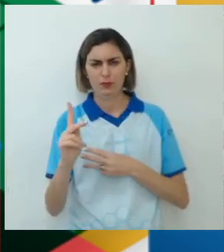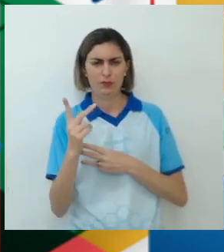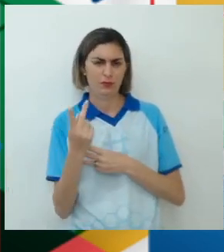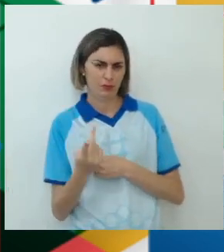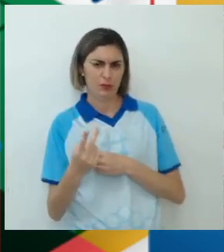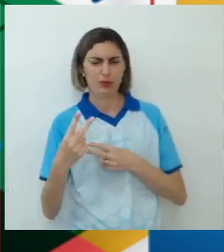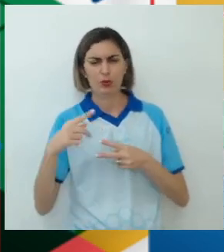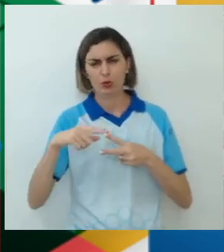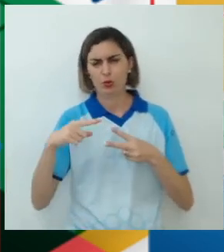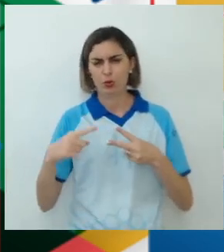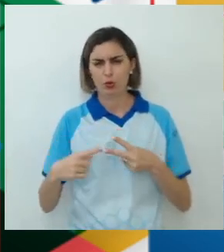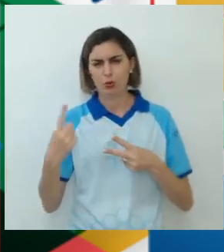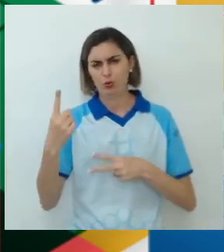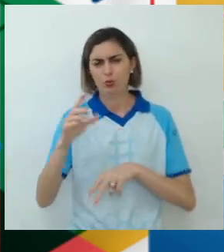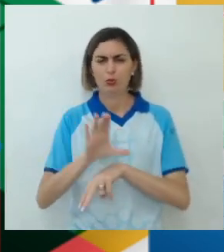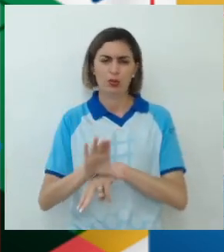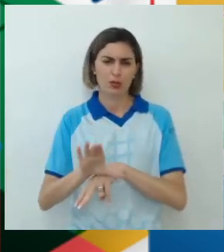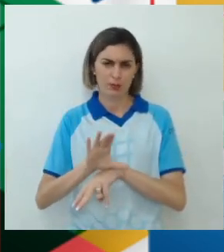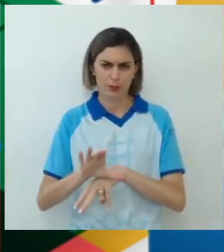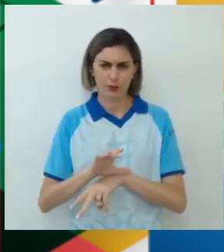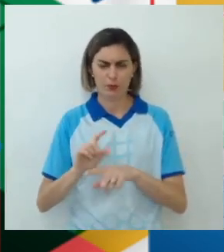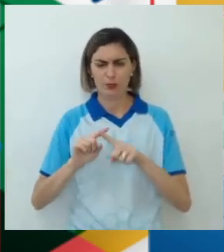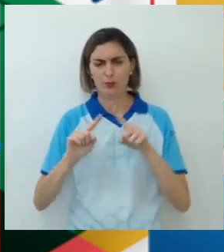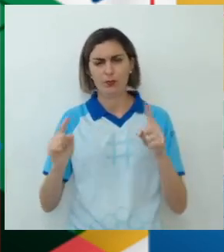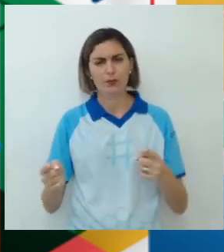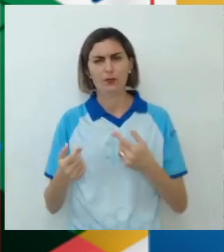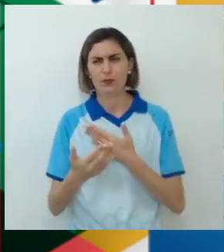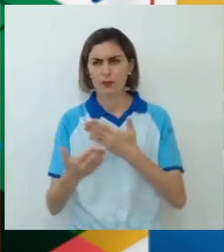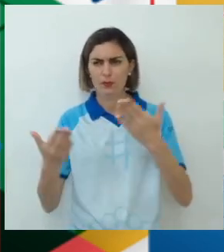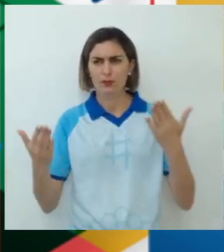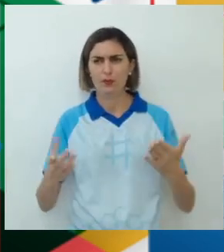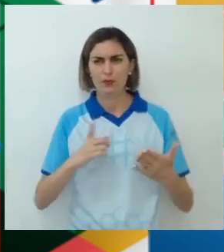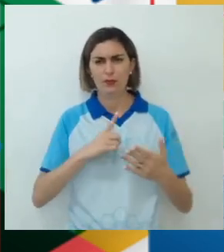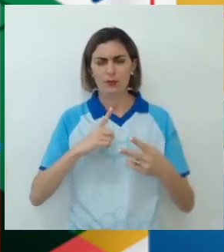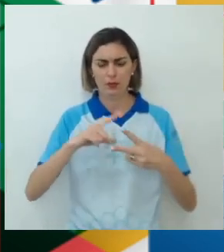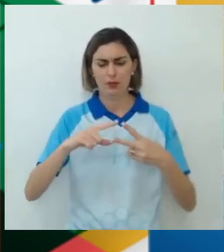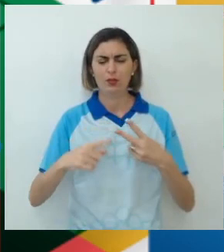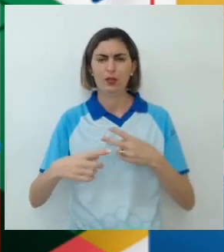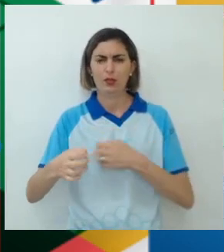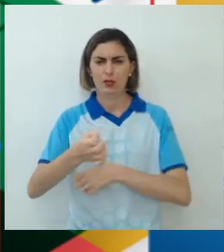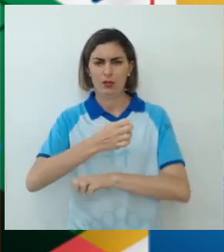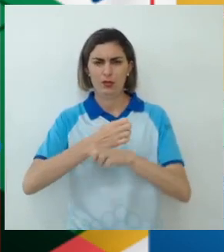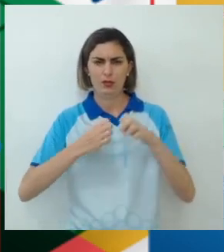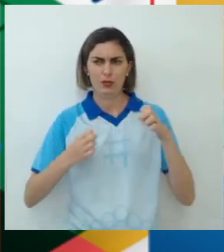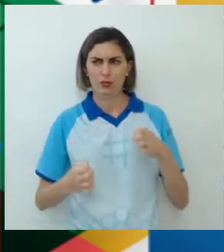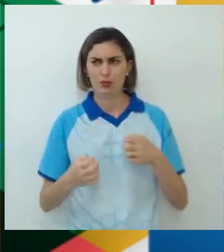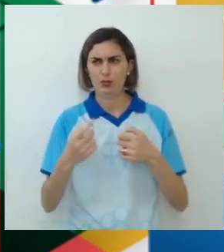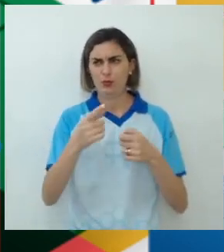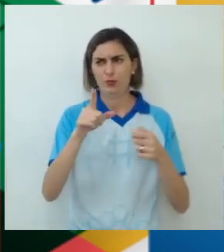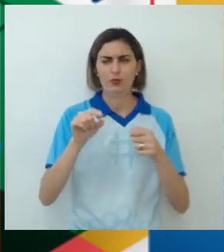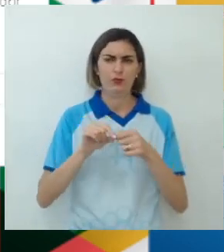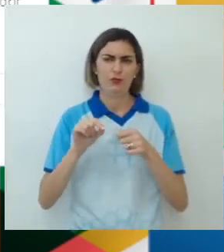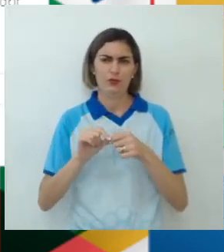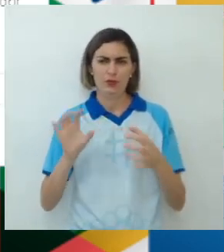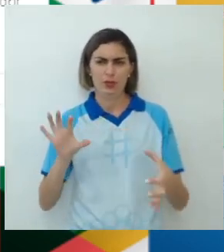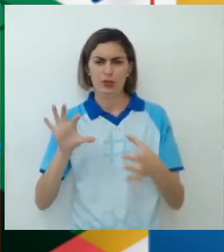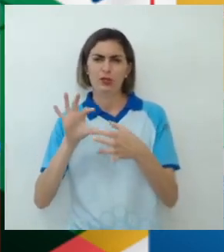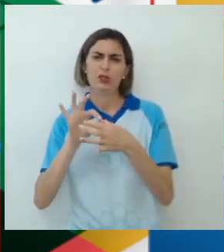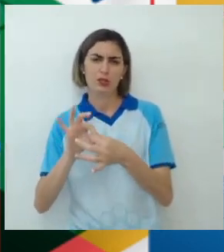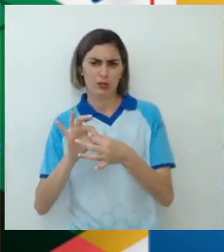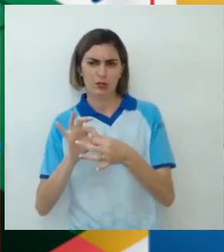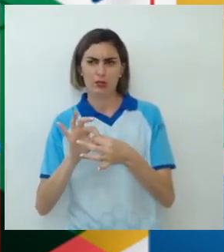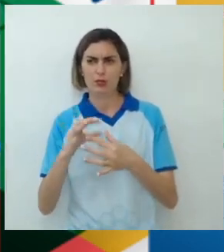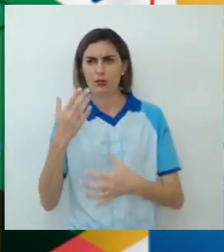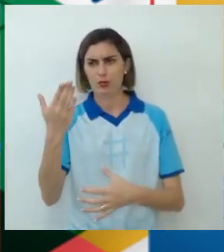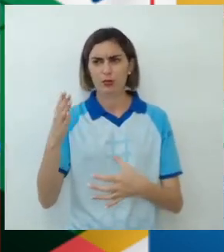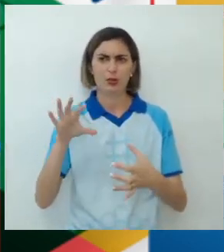são 2 e um carbono. Mas o fato é que aqui eu tenho um par de elétrons para estabelecer uma ligação.